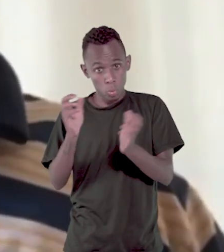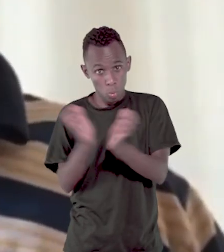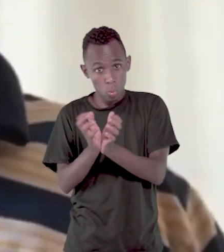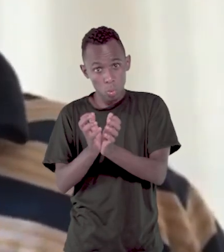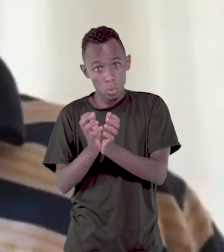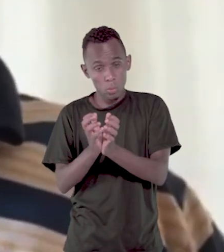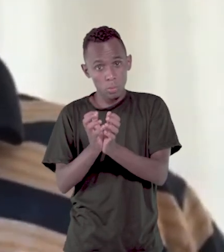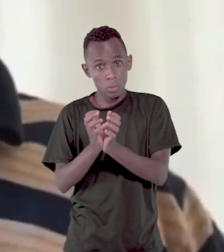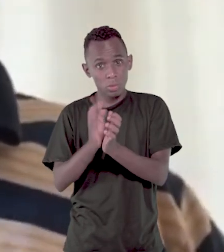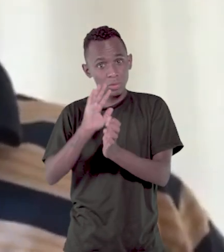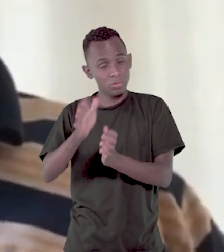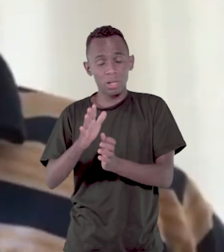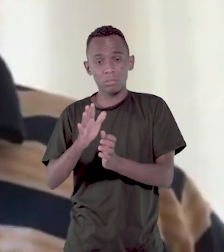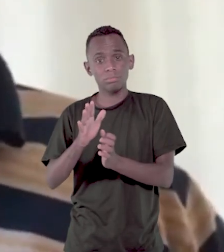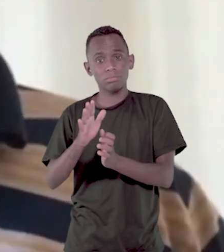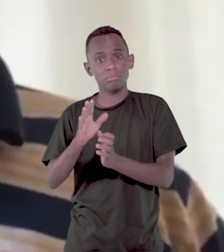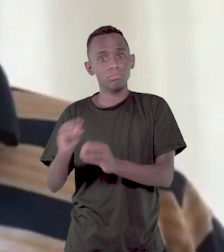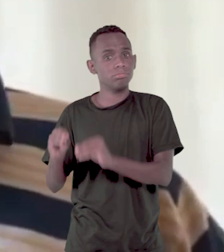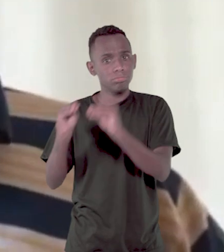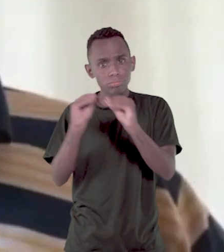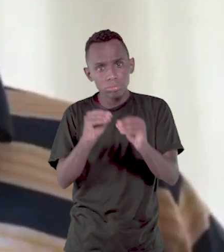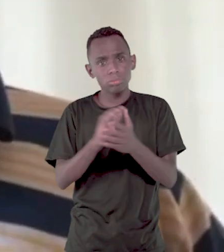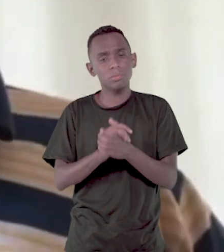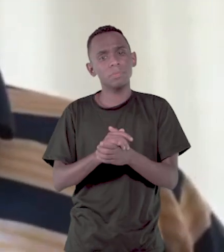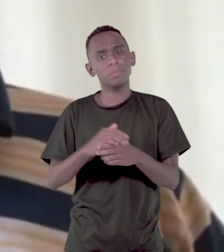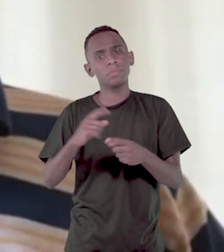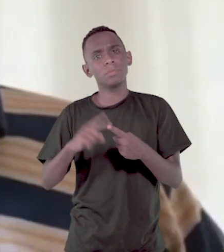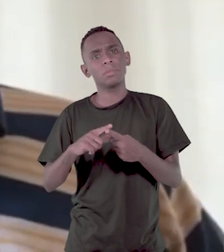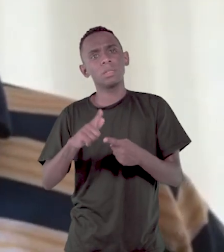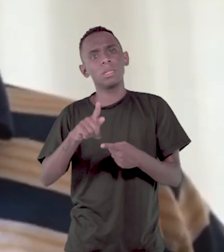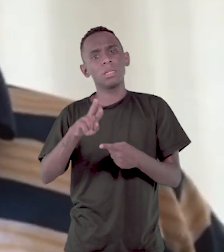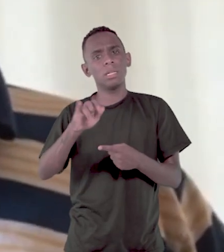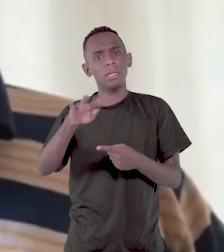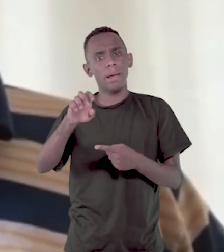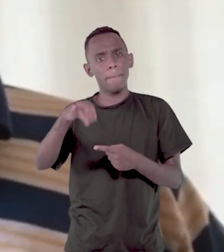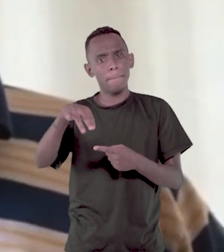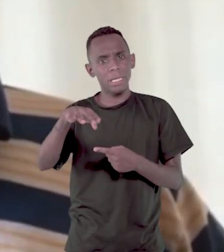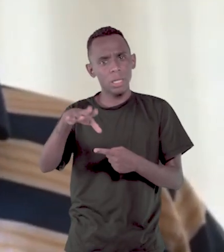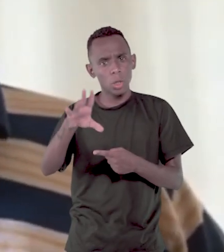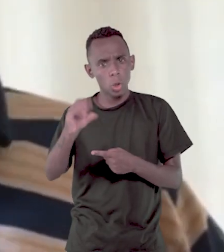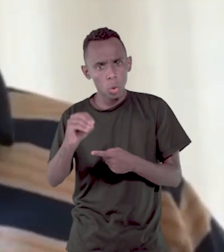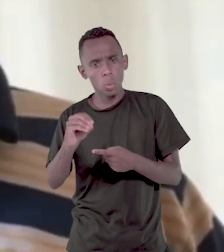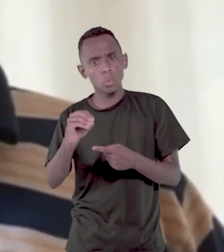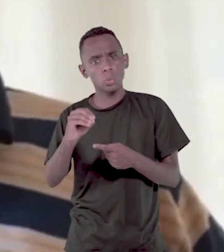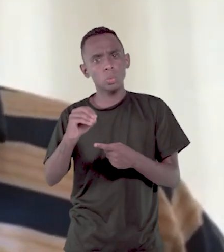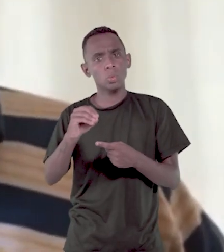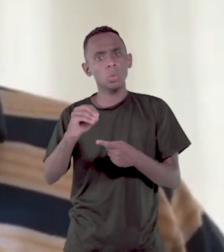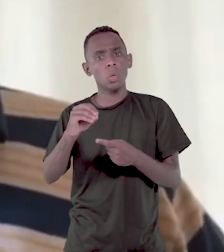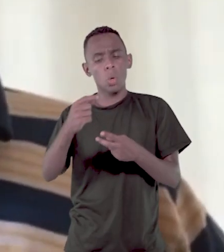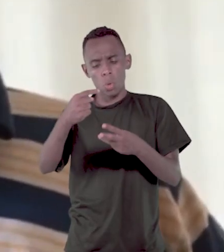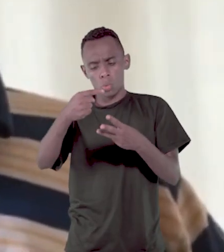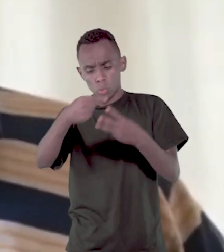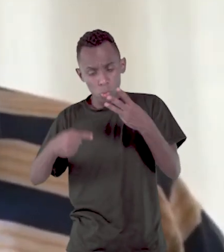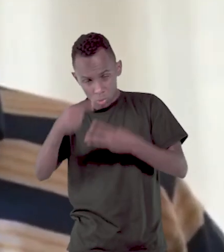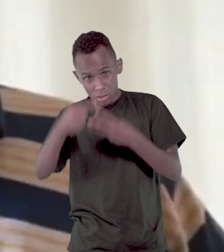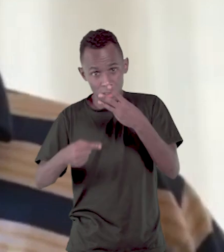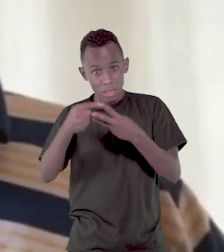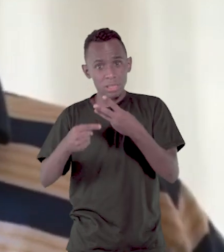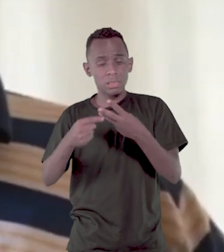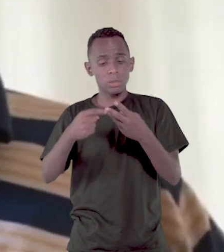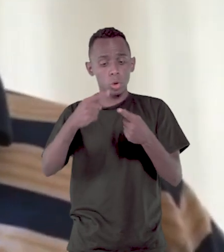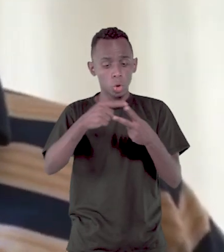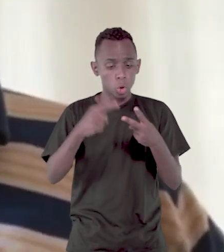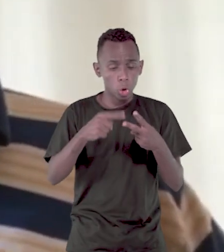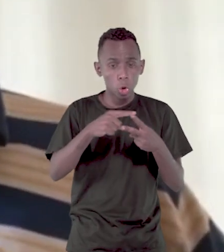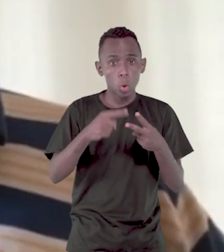digamos, membros mais importantes da revista já não moravam em Cataguases. Guilhermino César e Ascânio Lopes moravam em Belo Horizonte e Francisco